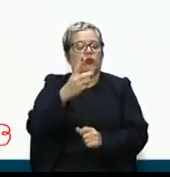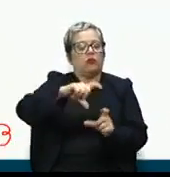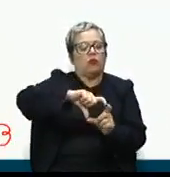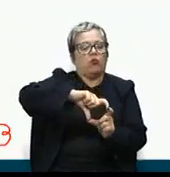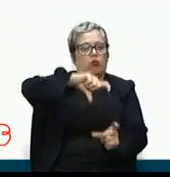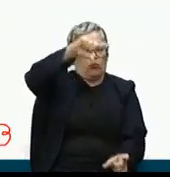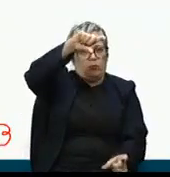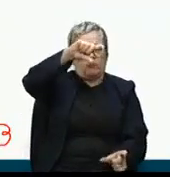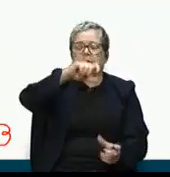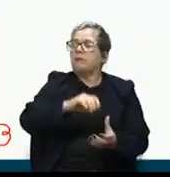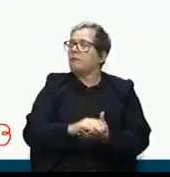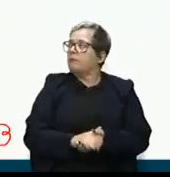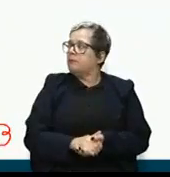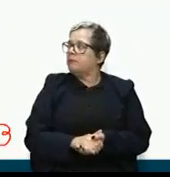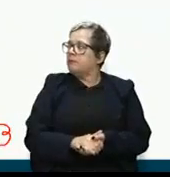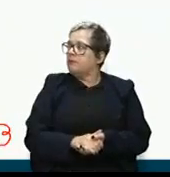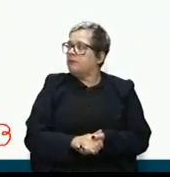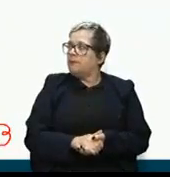3 colunas.